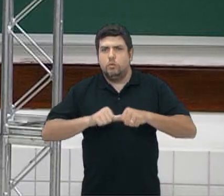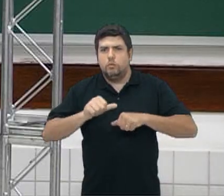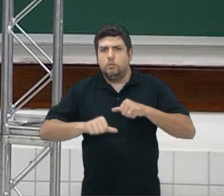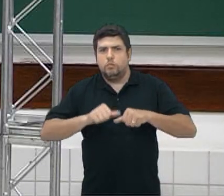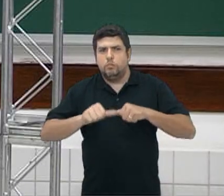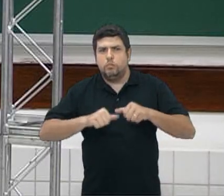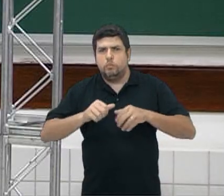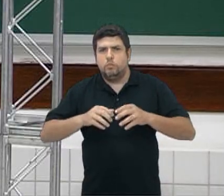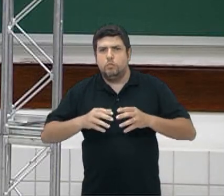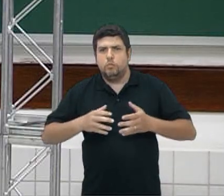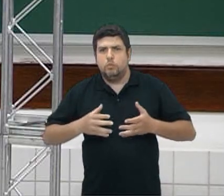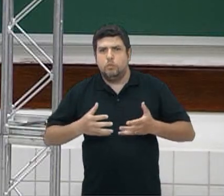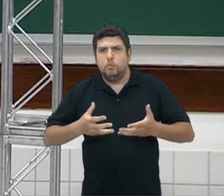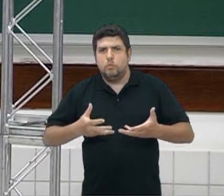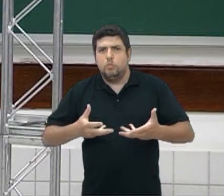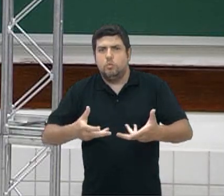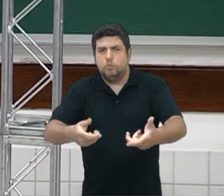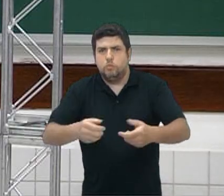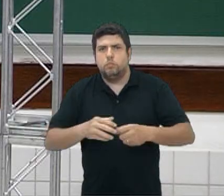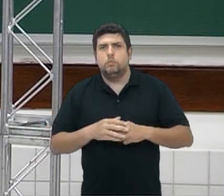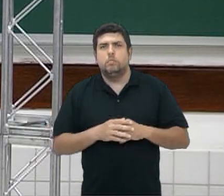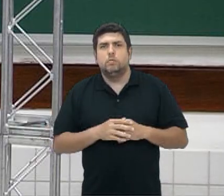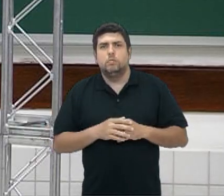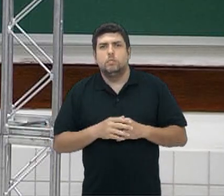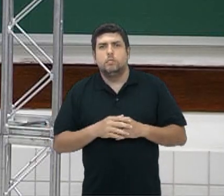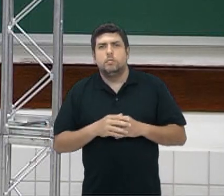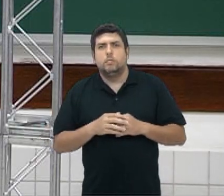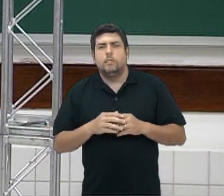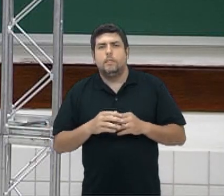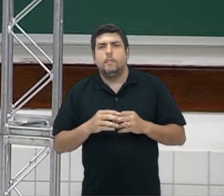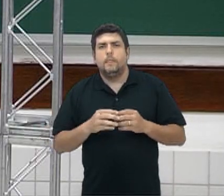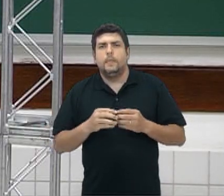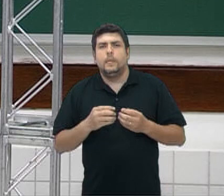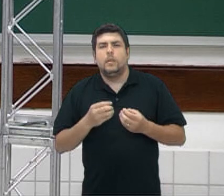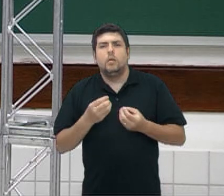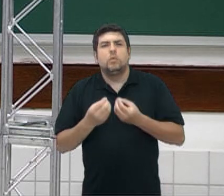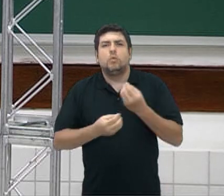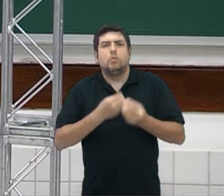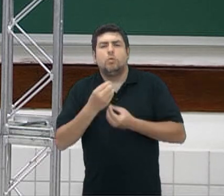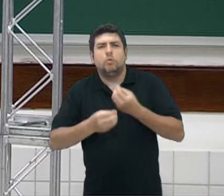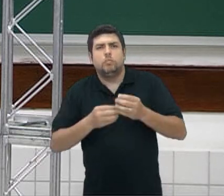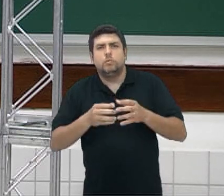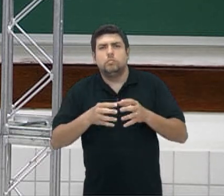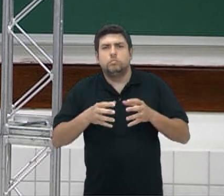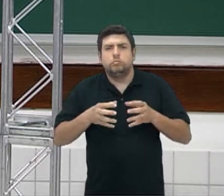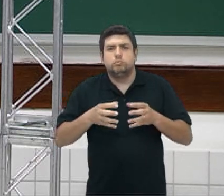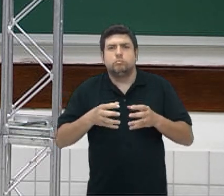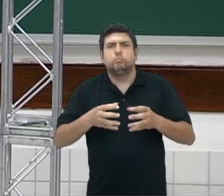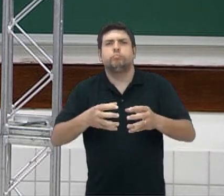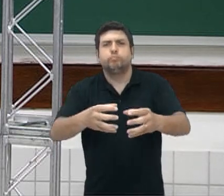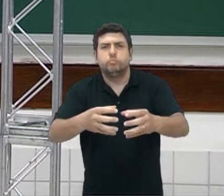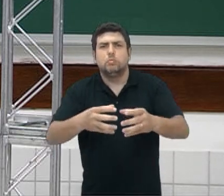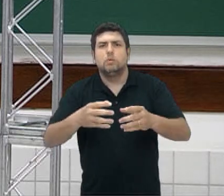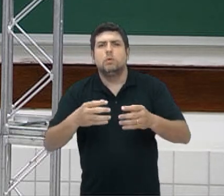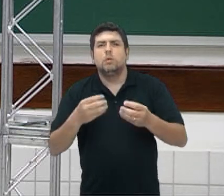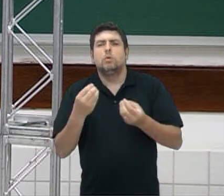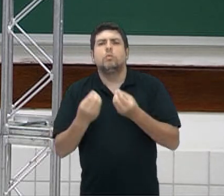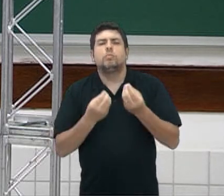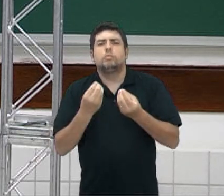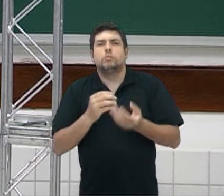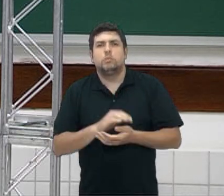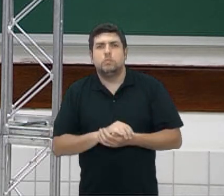mudando. E o que que é necessário a gente fazer com que essa quantidade de movimento mude? Né? E aí que